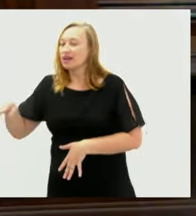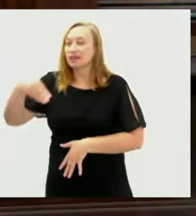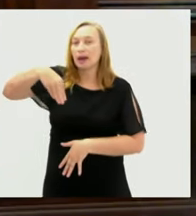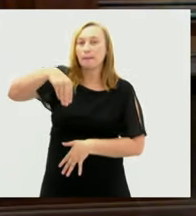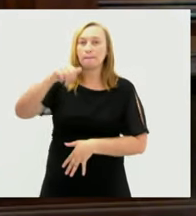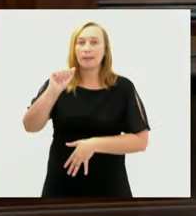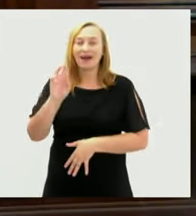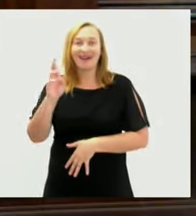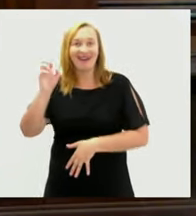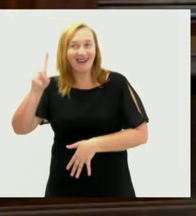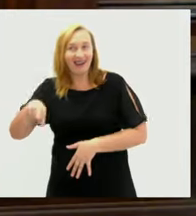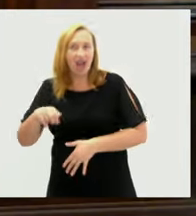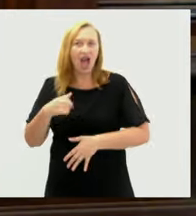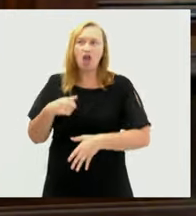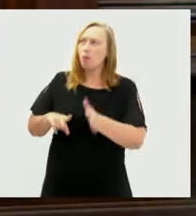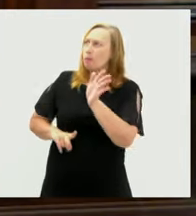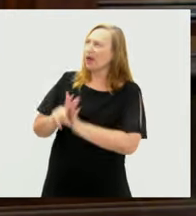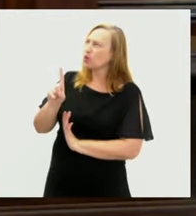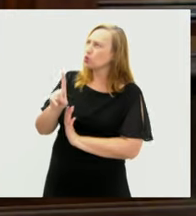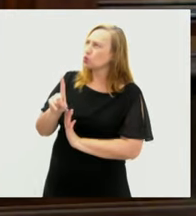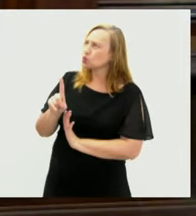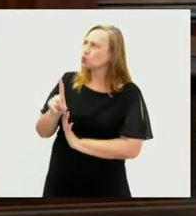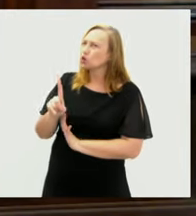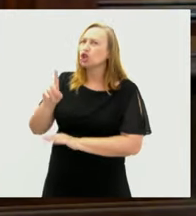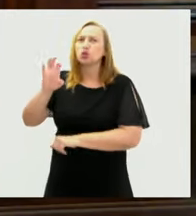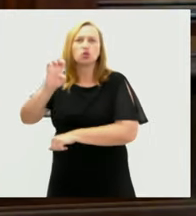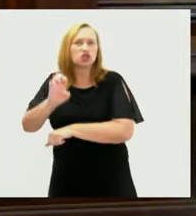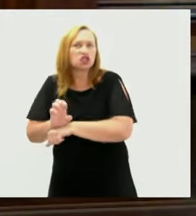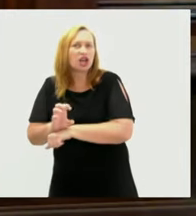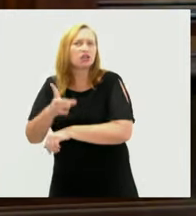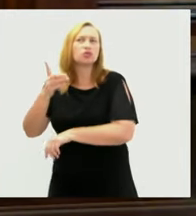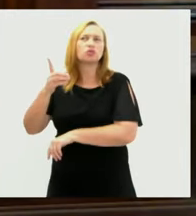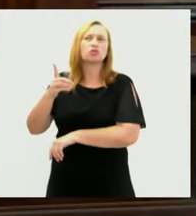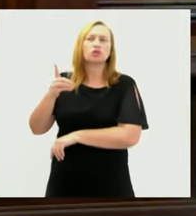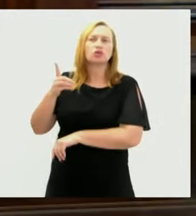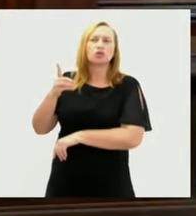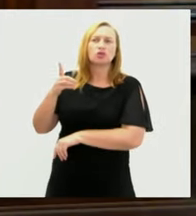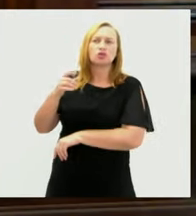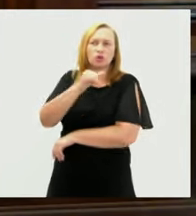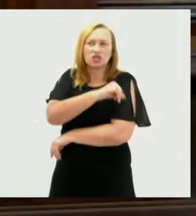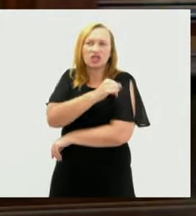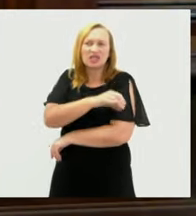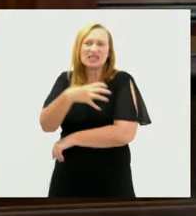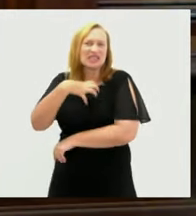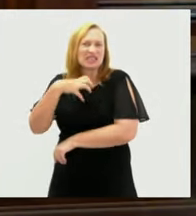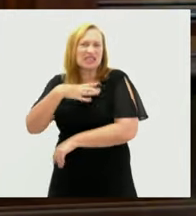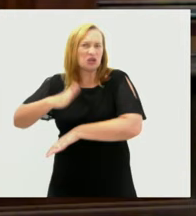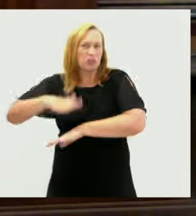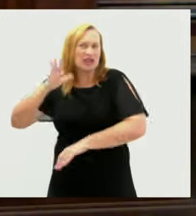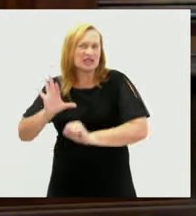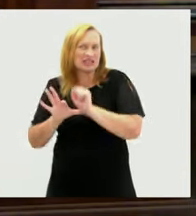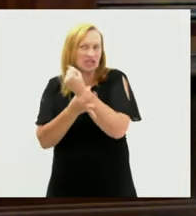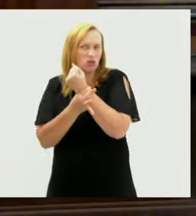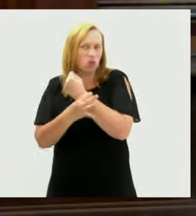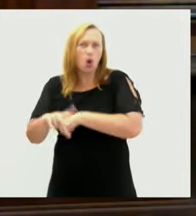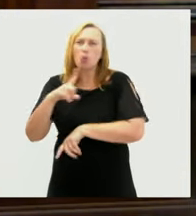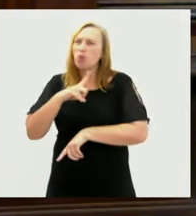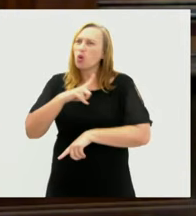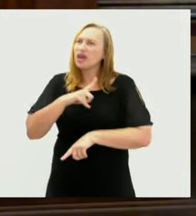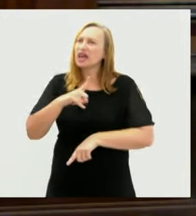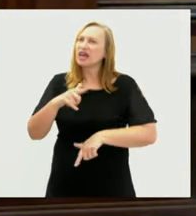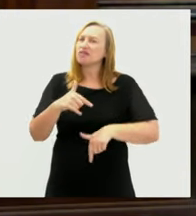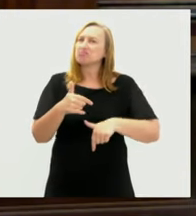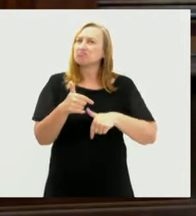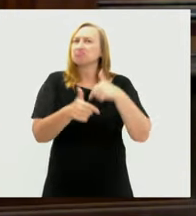Ju, alguém no estado do Rio de Janeiro está se sentindo mais seguro porque teve uma operação